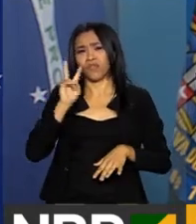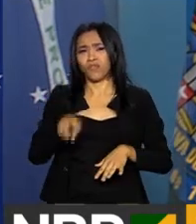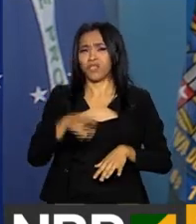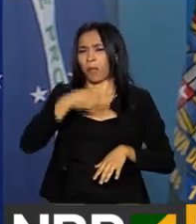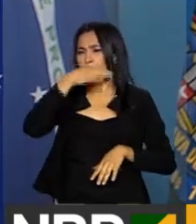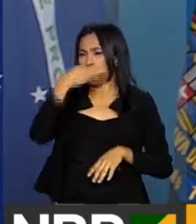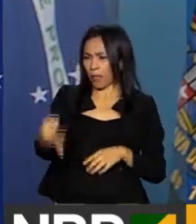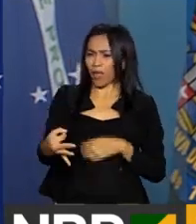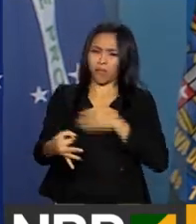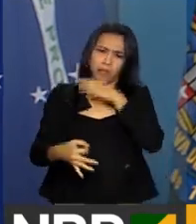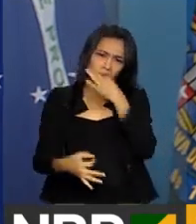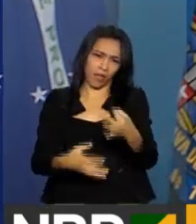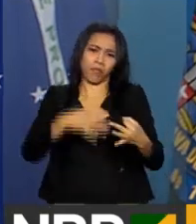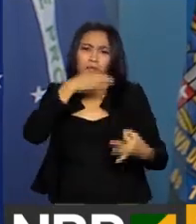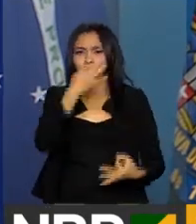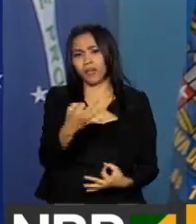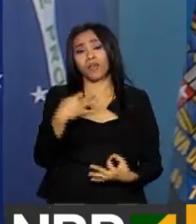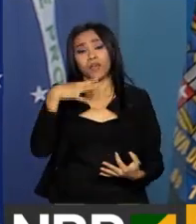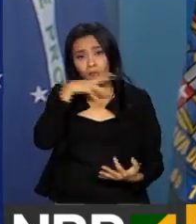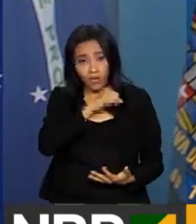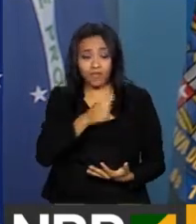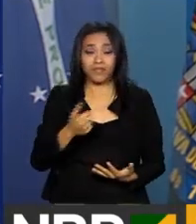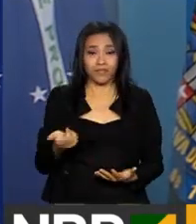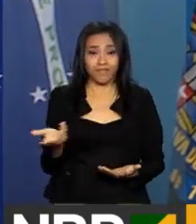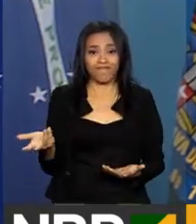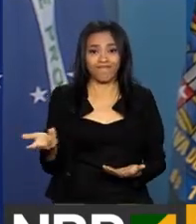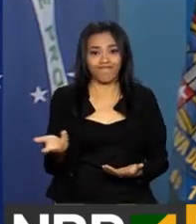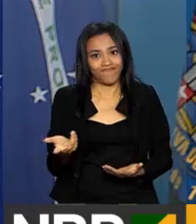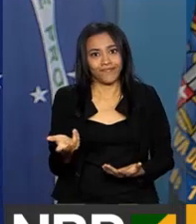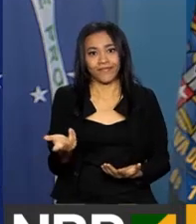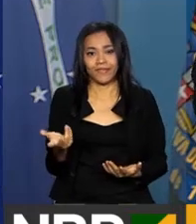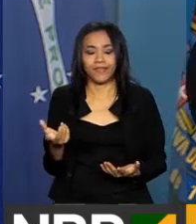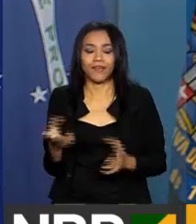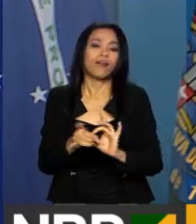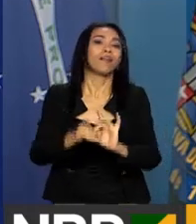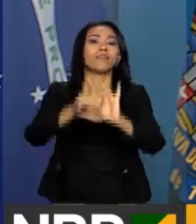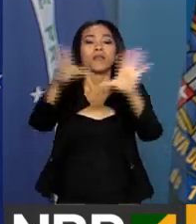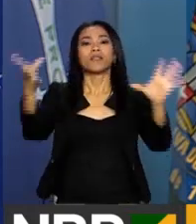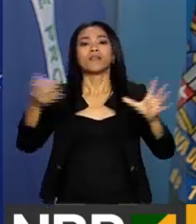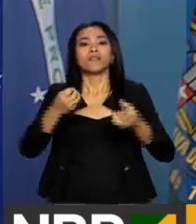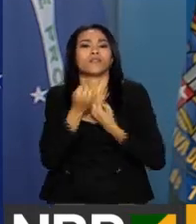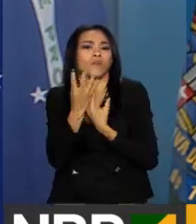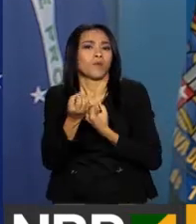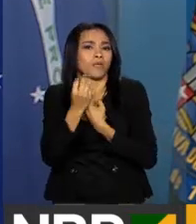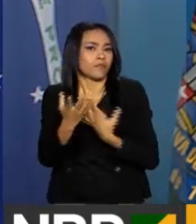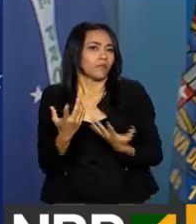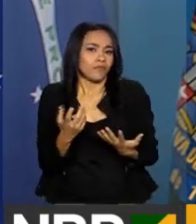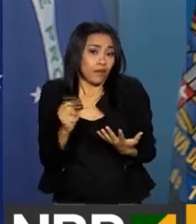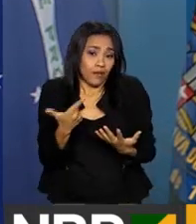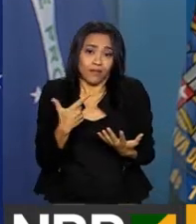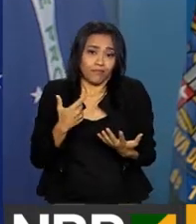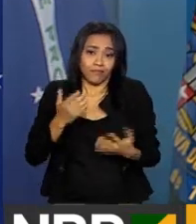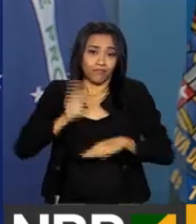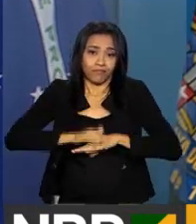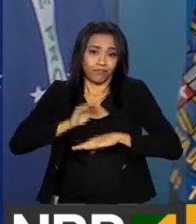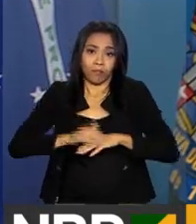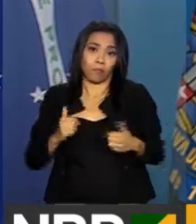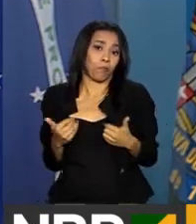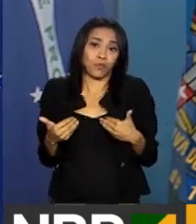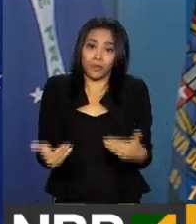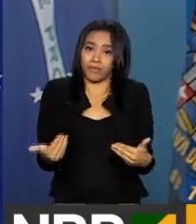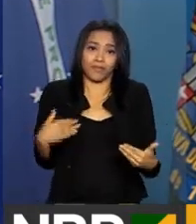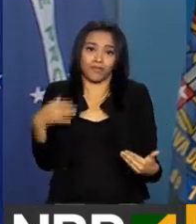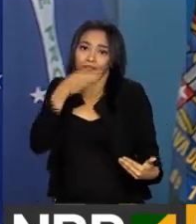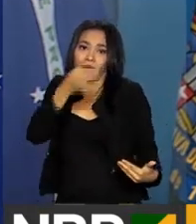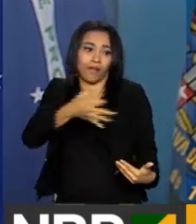desta daquela natureza eu acho que também convenhamos liberdade de informação permite às mais variadas críticas e elas